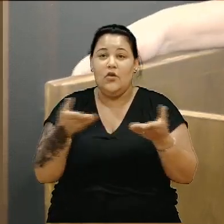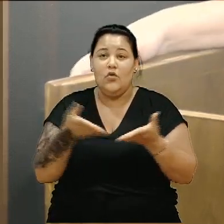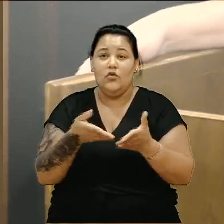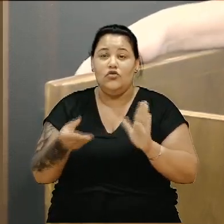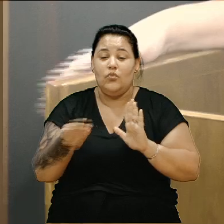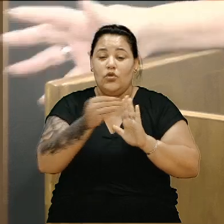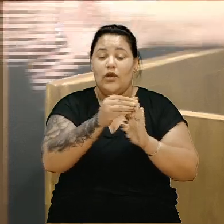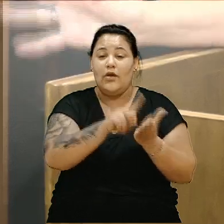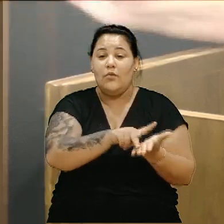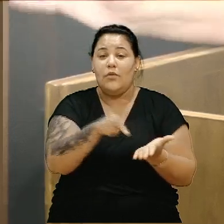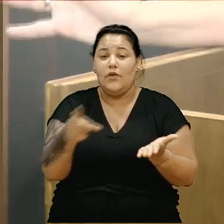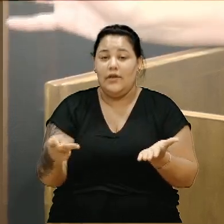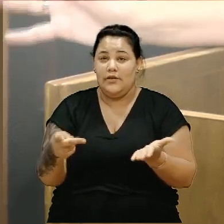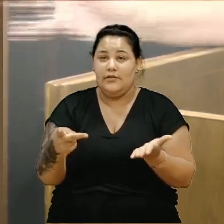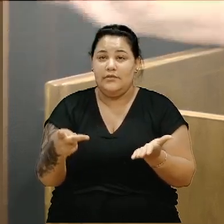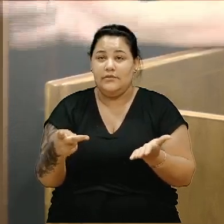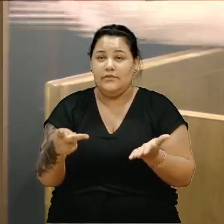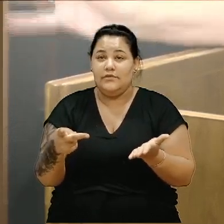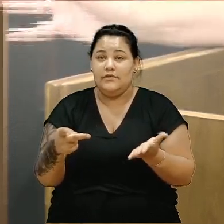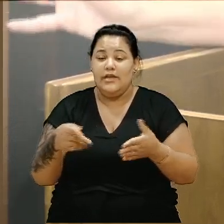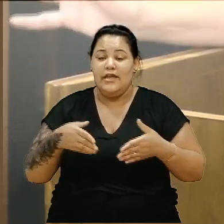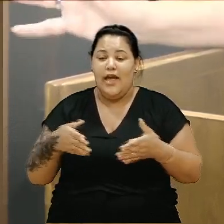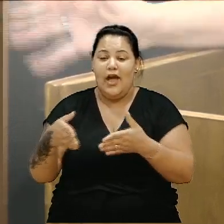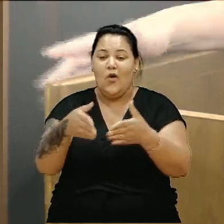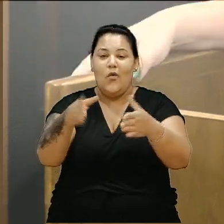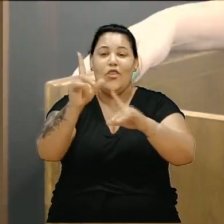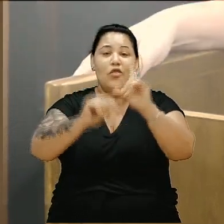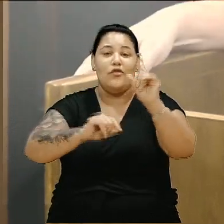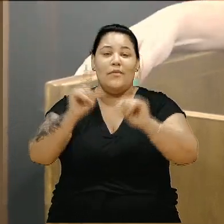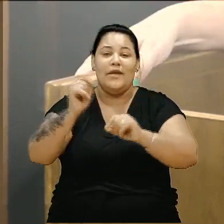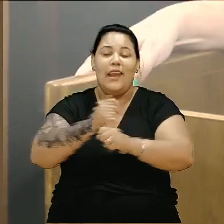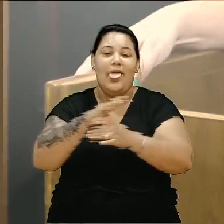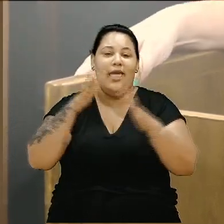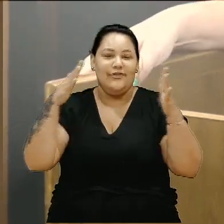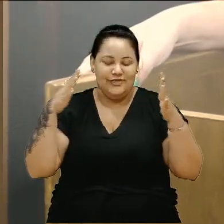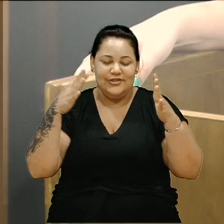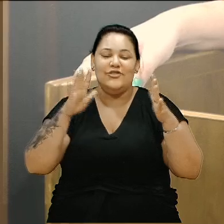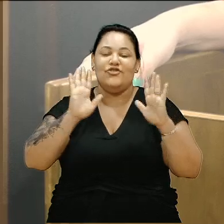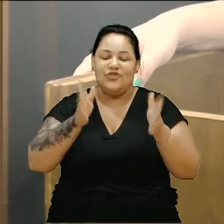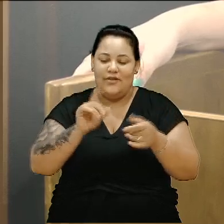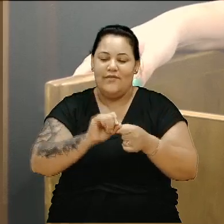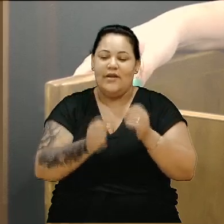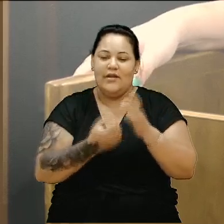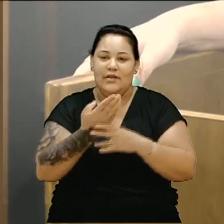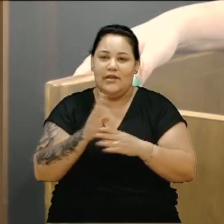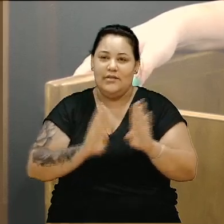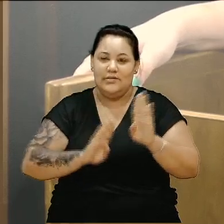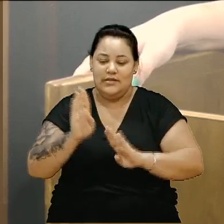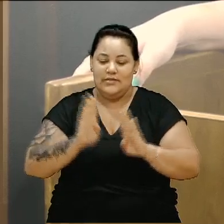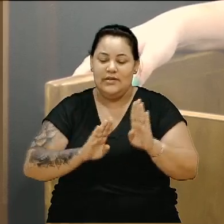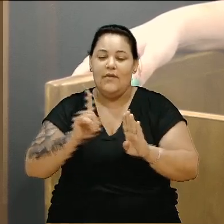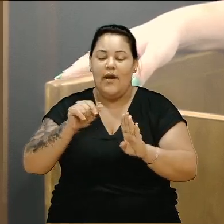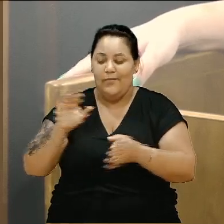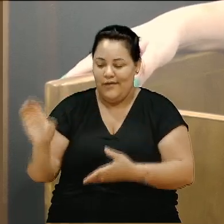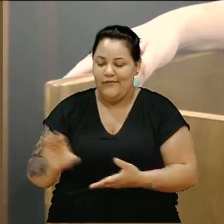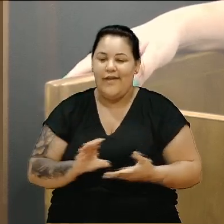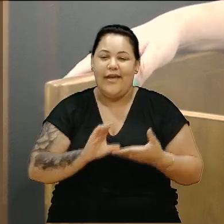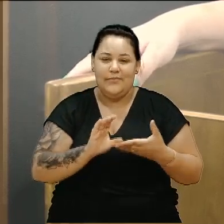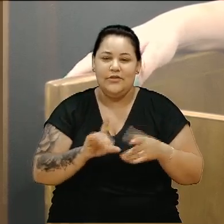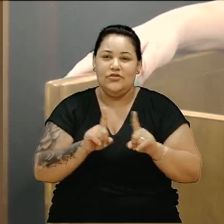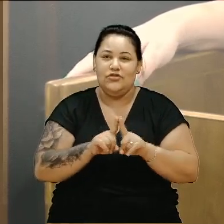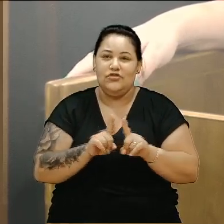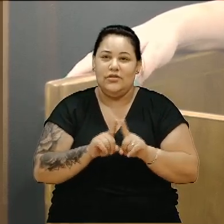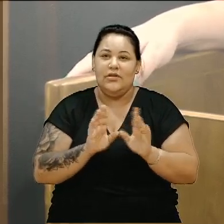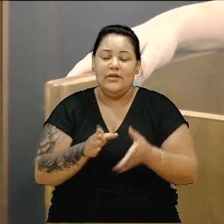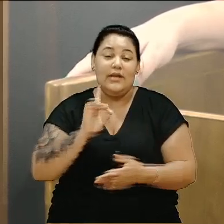Pioneiro, que a Rua dos Brilhantes vai ser licitada, né? Então, essa é uma emenda parlamentar da deputada